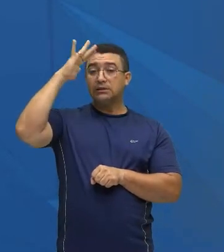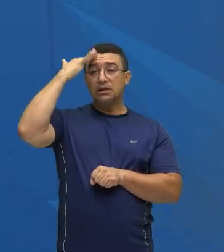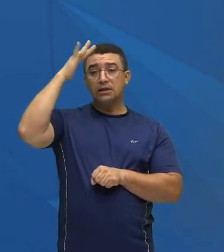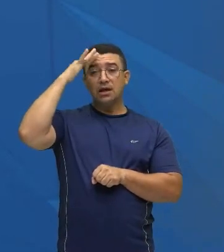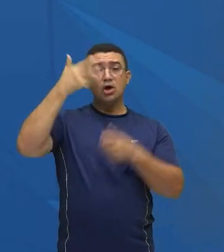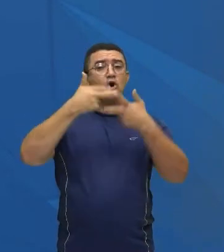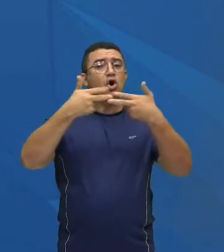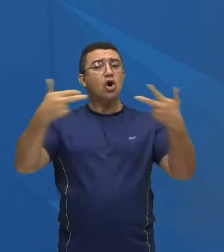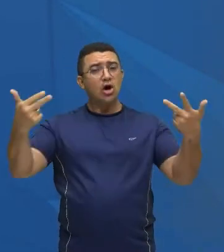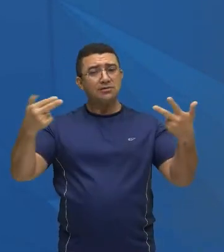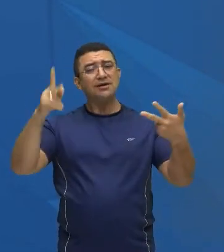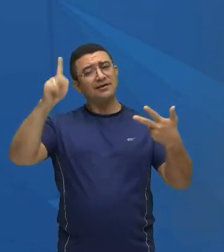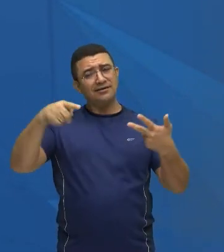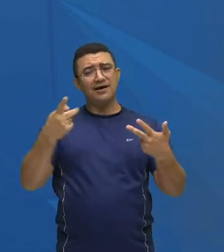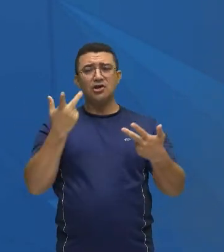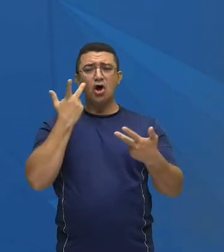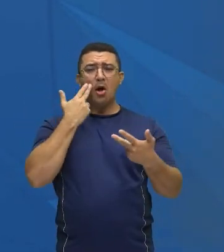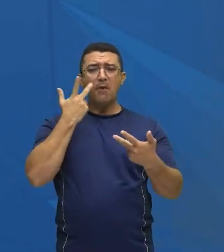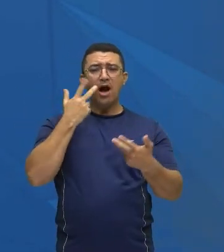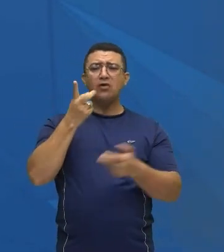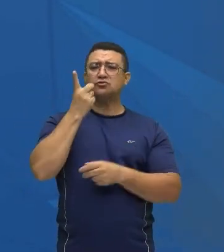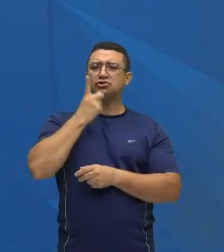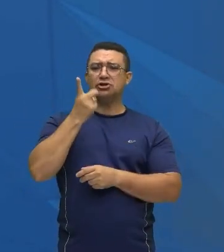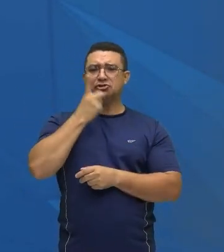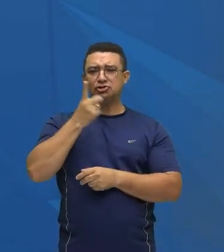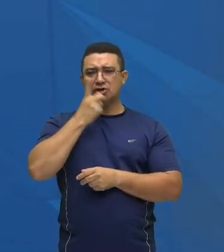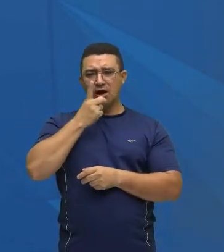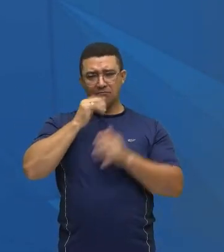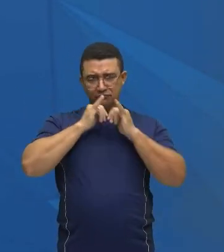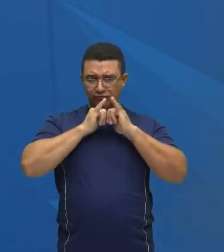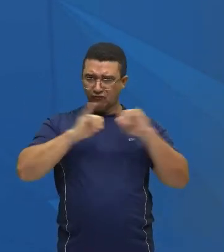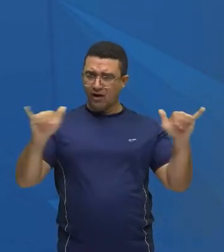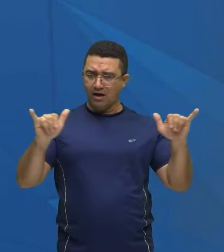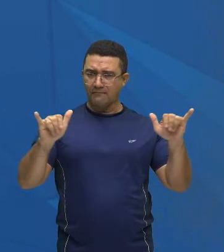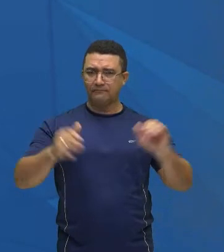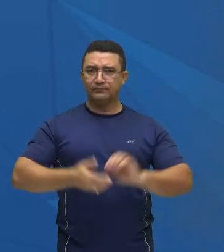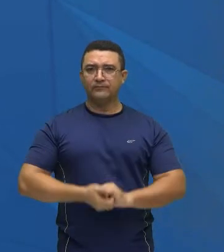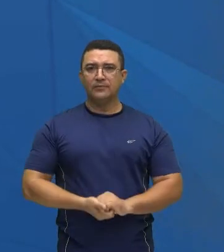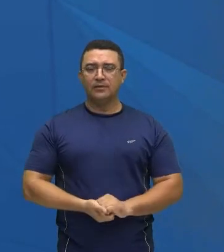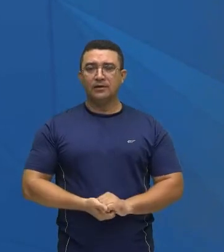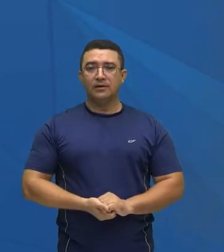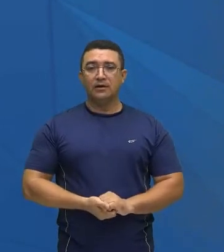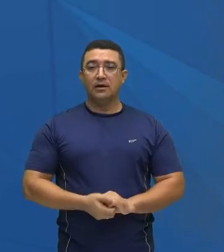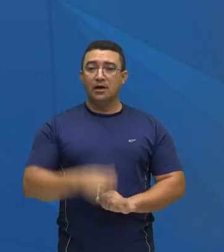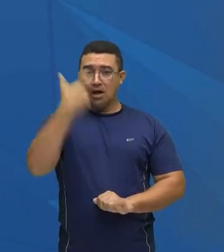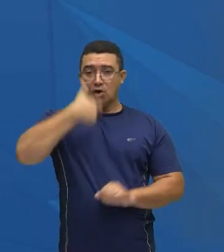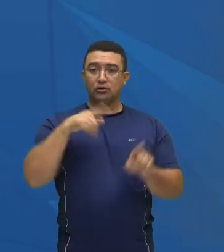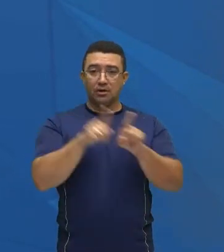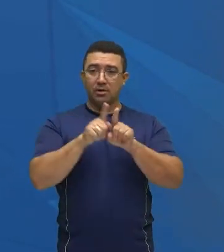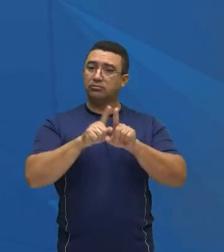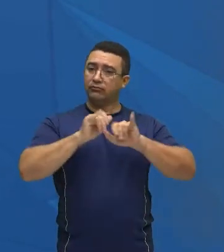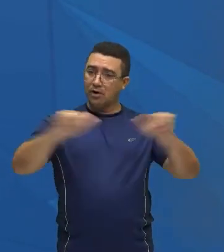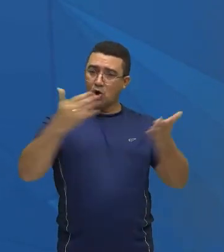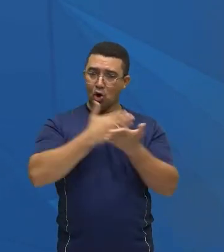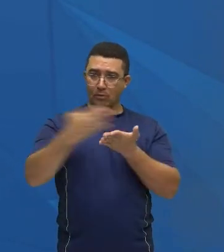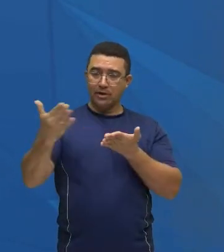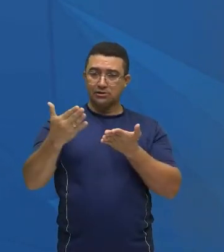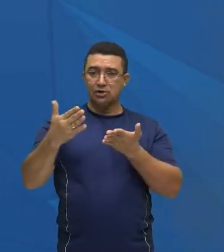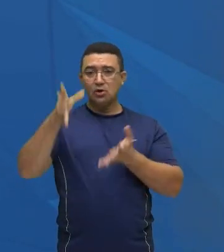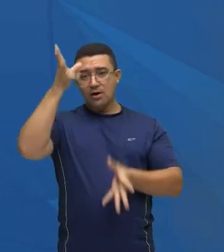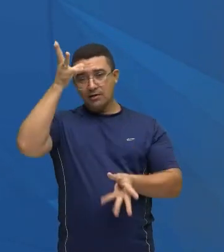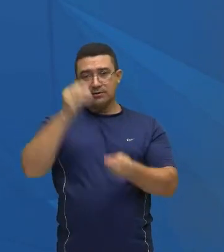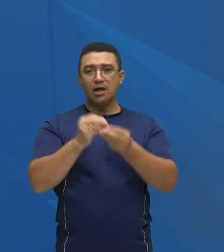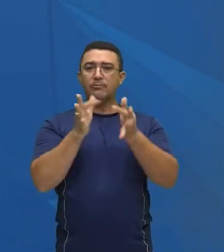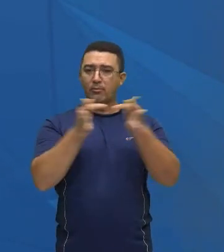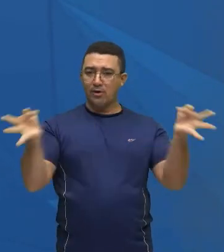comum que a gente vem falando aí no nosso dia a dia, não é isso? E olha só, eu disse para vocês no início que esses ditados populares,